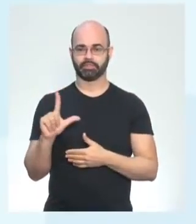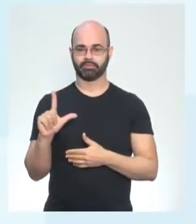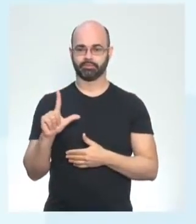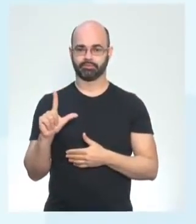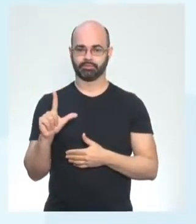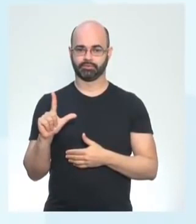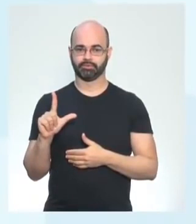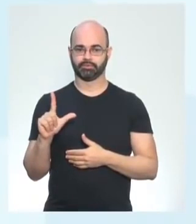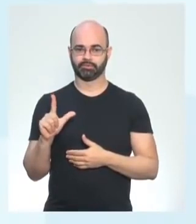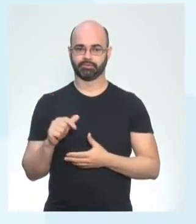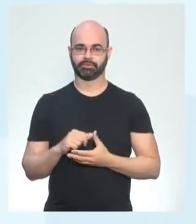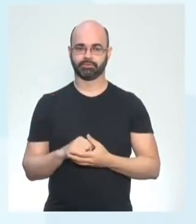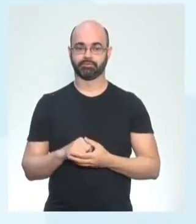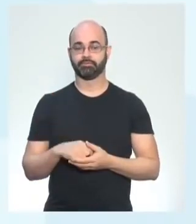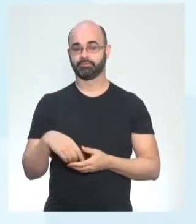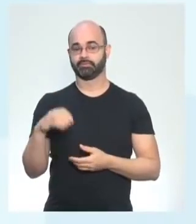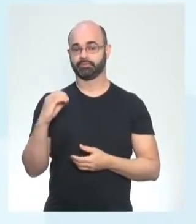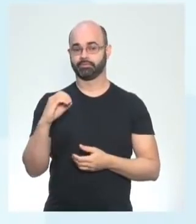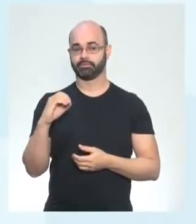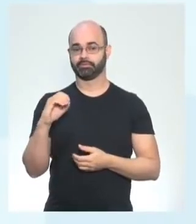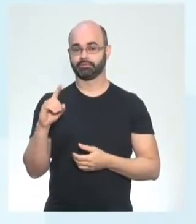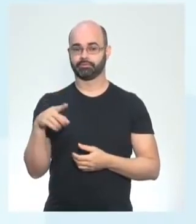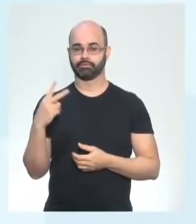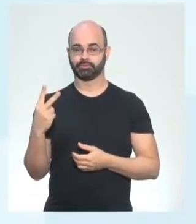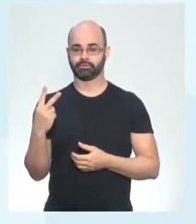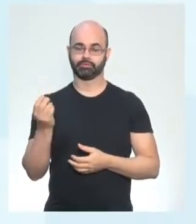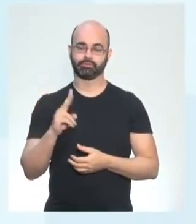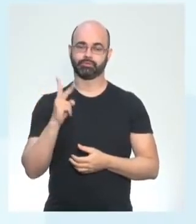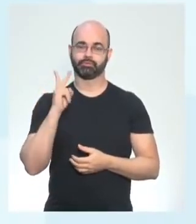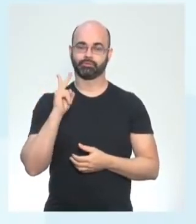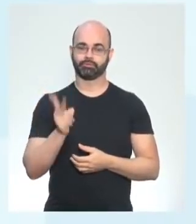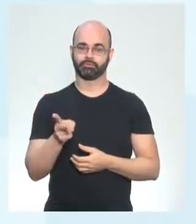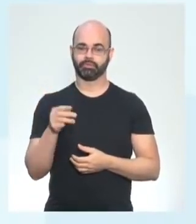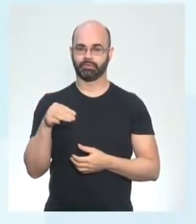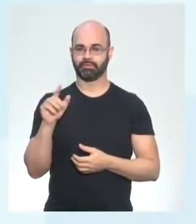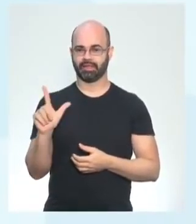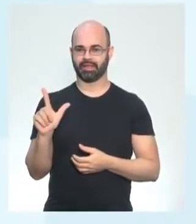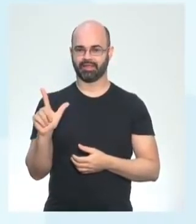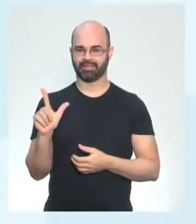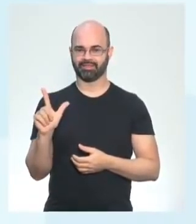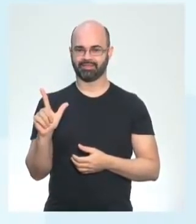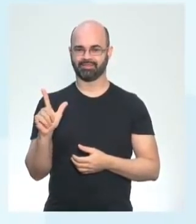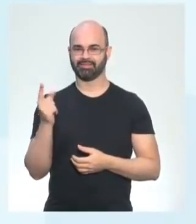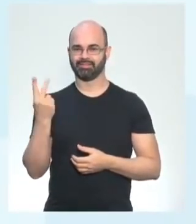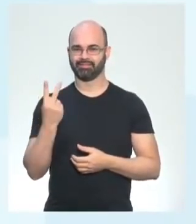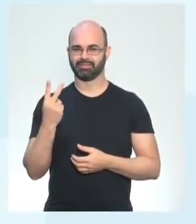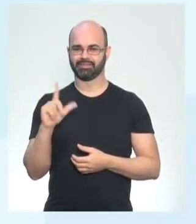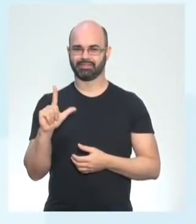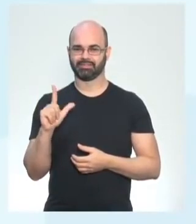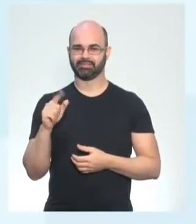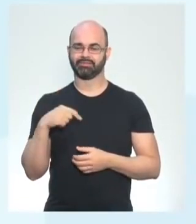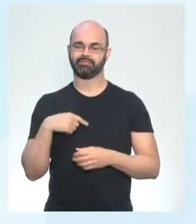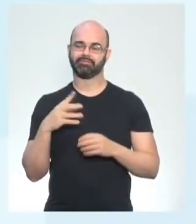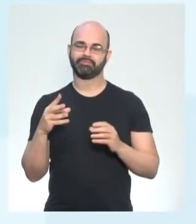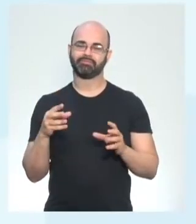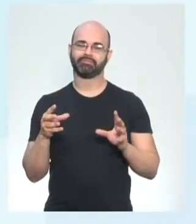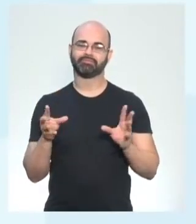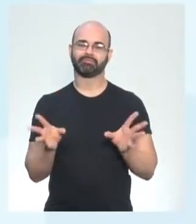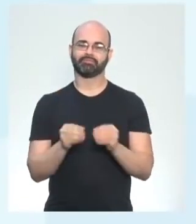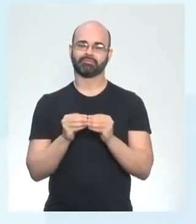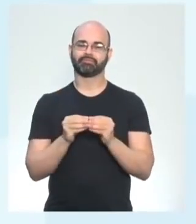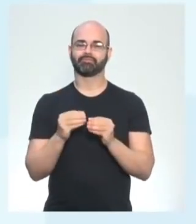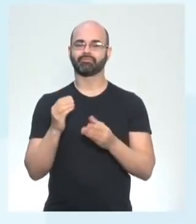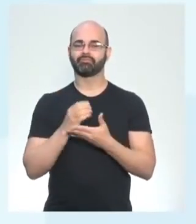Então, 0,2, né, ou 2.000 ml ali, que é os 2 litros, eu vou somar só esses 2 copos, que é